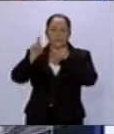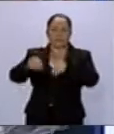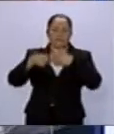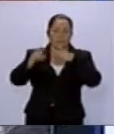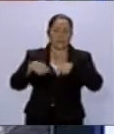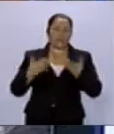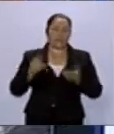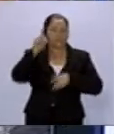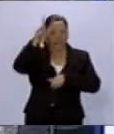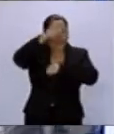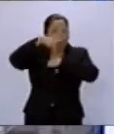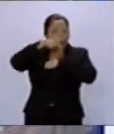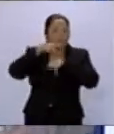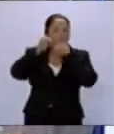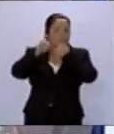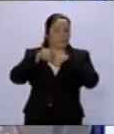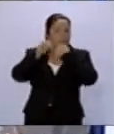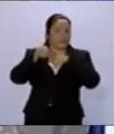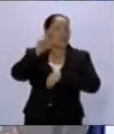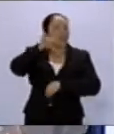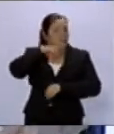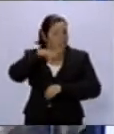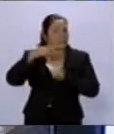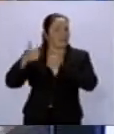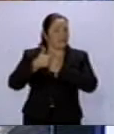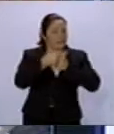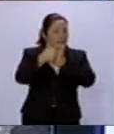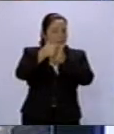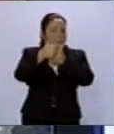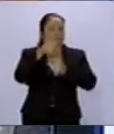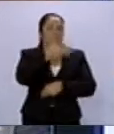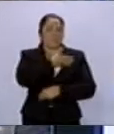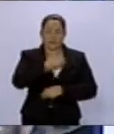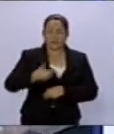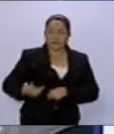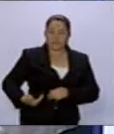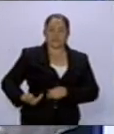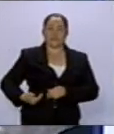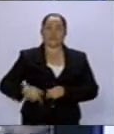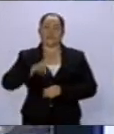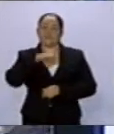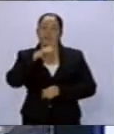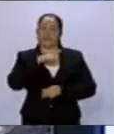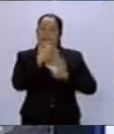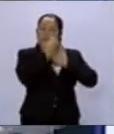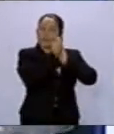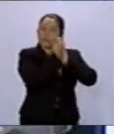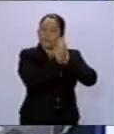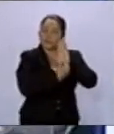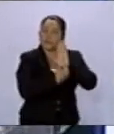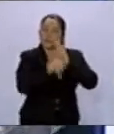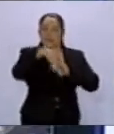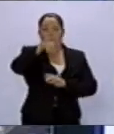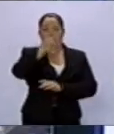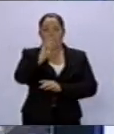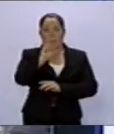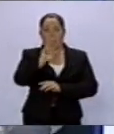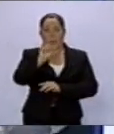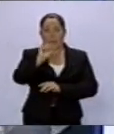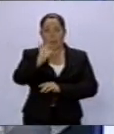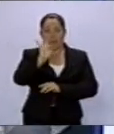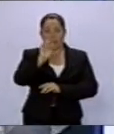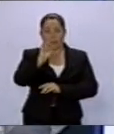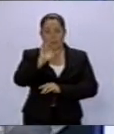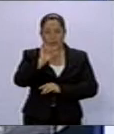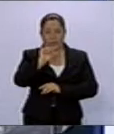não está E isso tem um acompanhamento o estado fazer o que foi um programa chamado de moratória lá e que aqui nós estabelecemos os